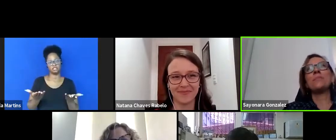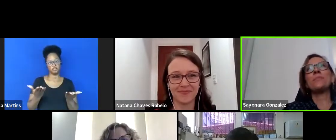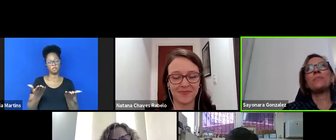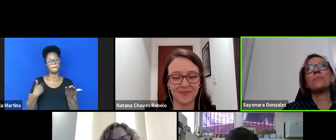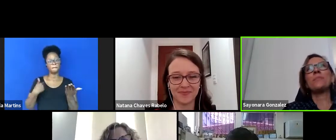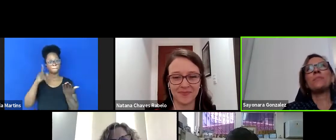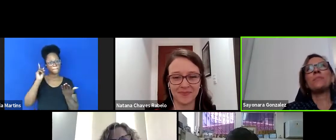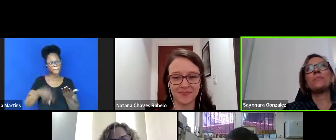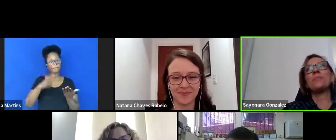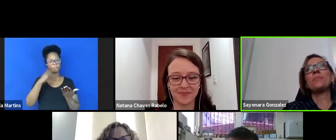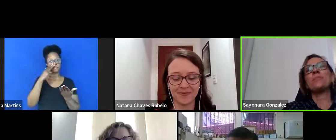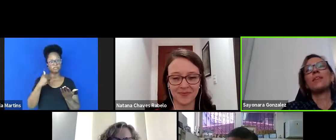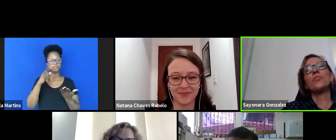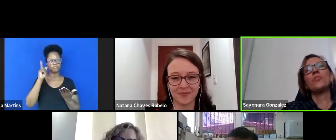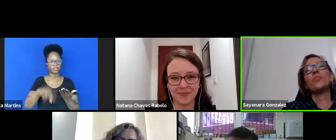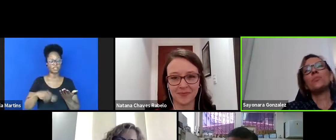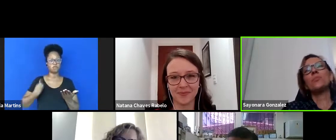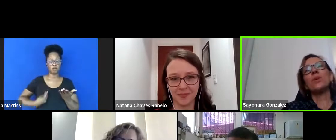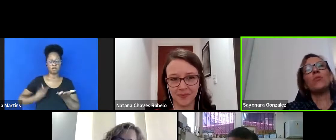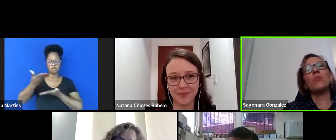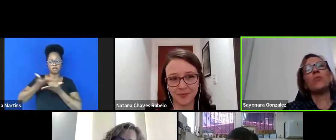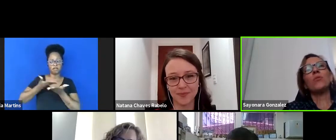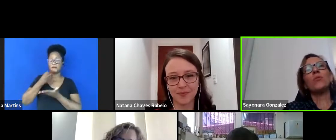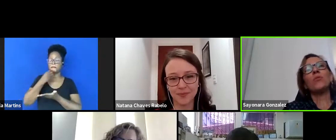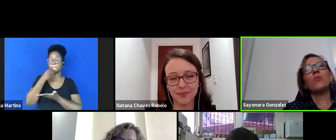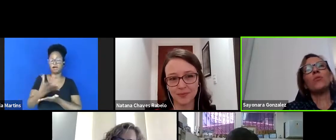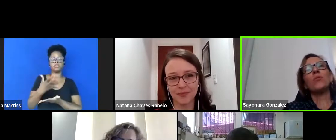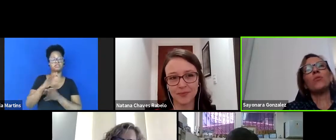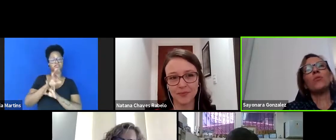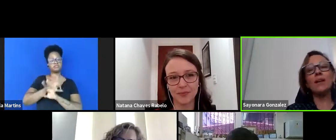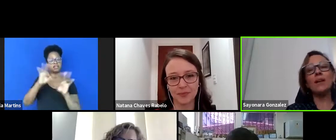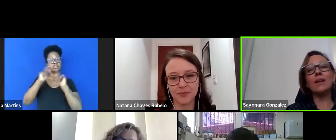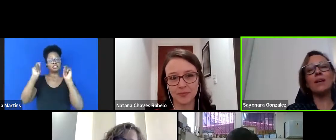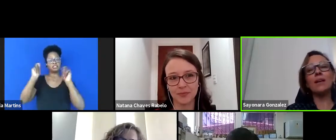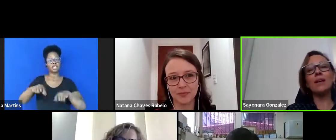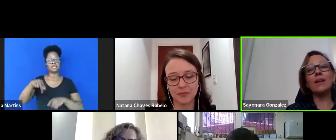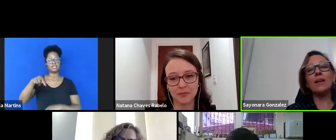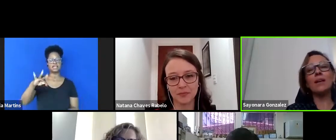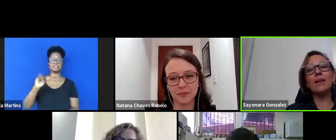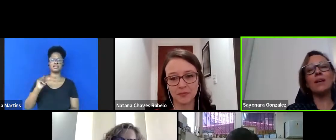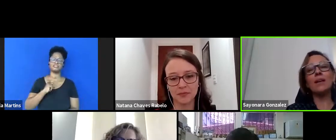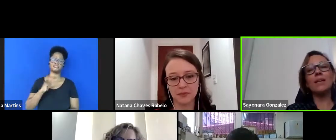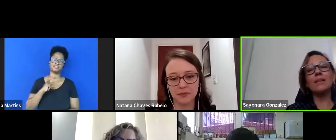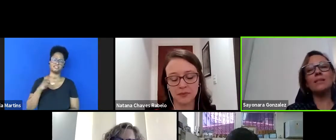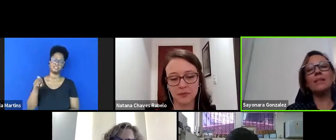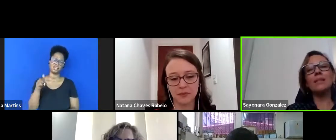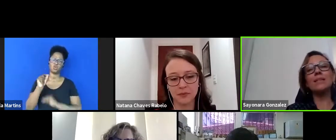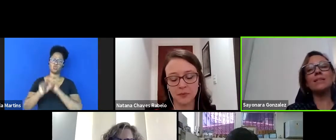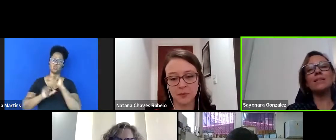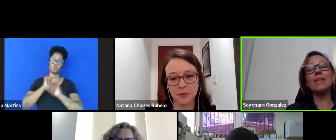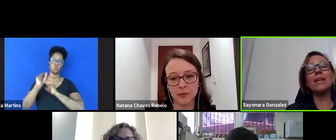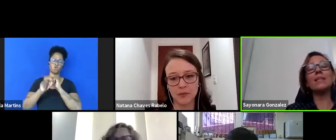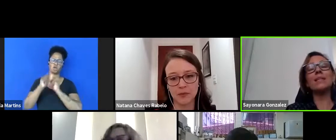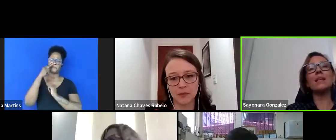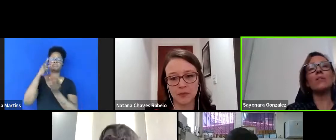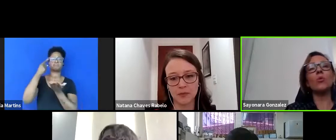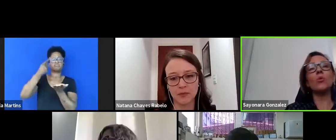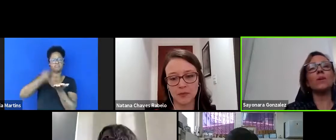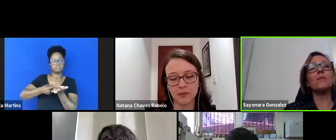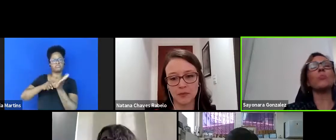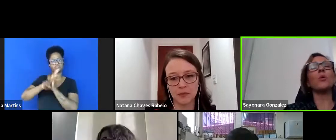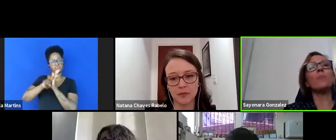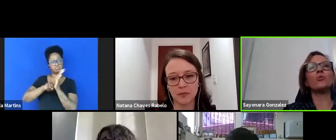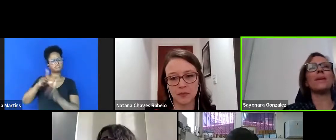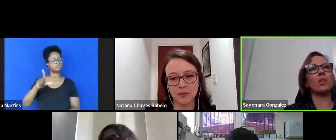uma convivência muito boa, muito agradável, e a Natana tem esse comprometimento com a